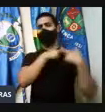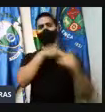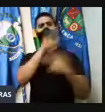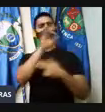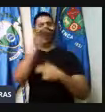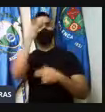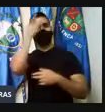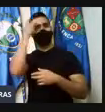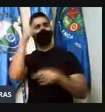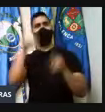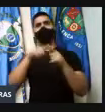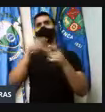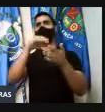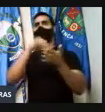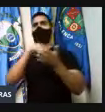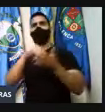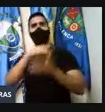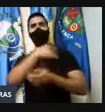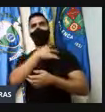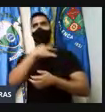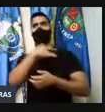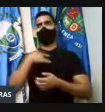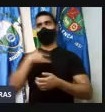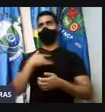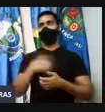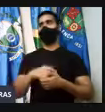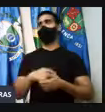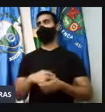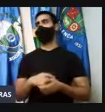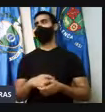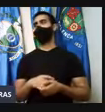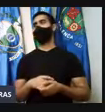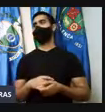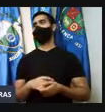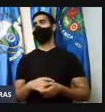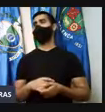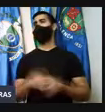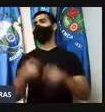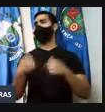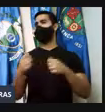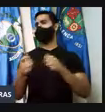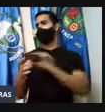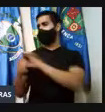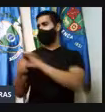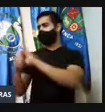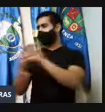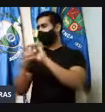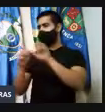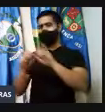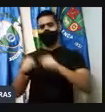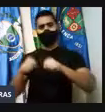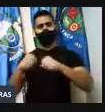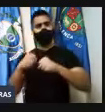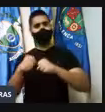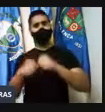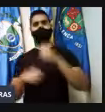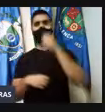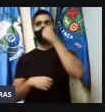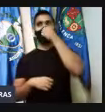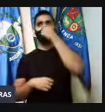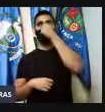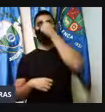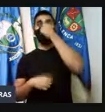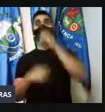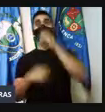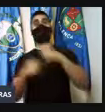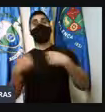da nossa secretária de saúde, que também não soma esforços, de termos que,